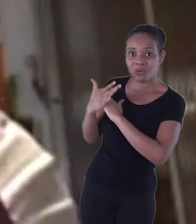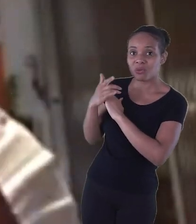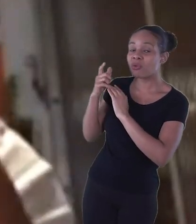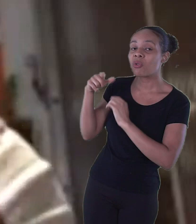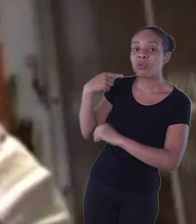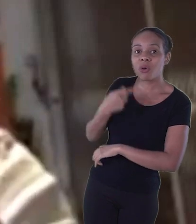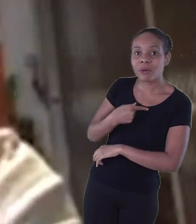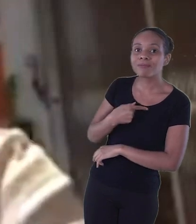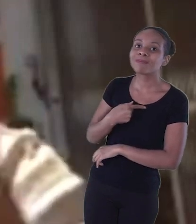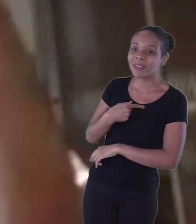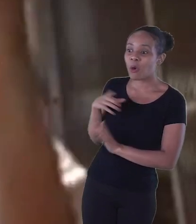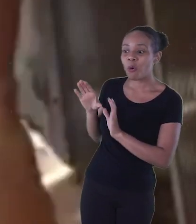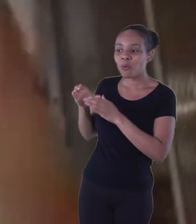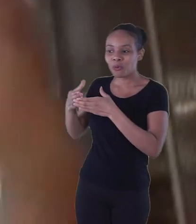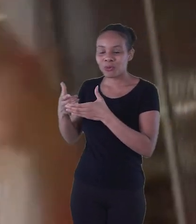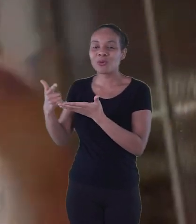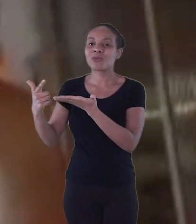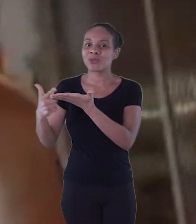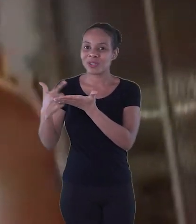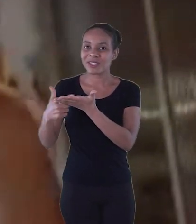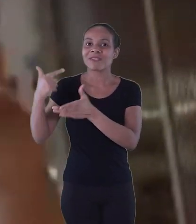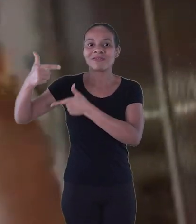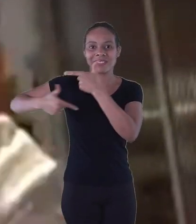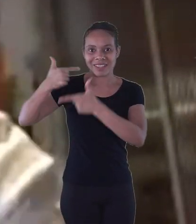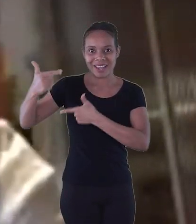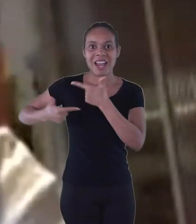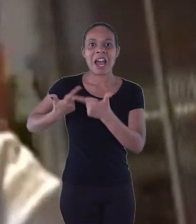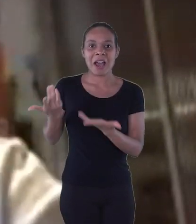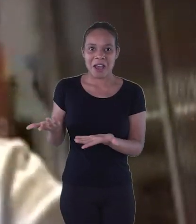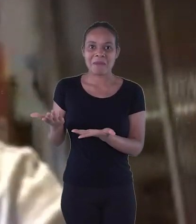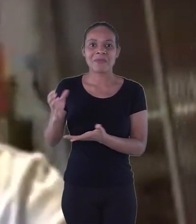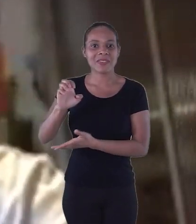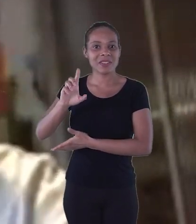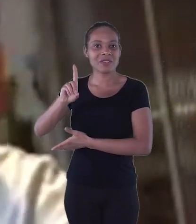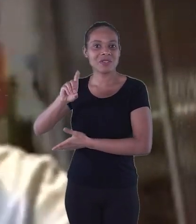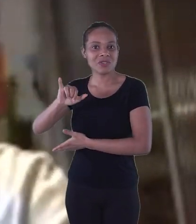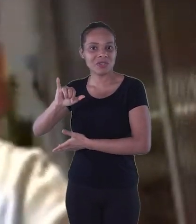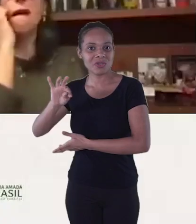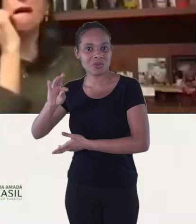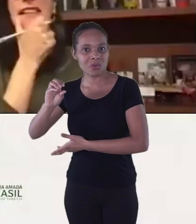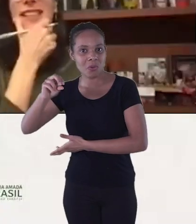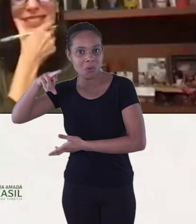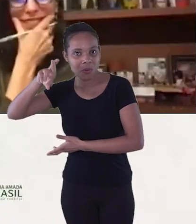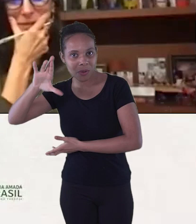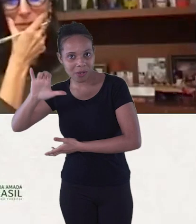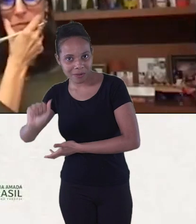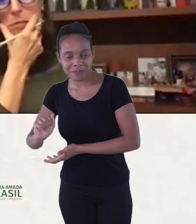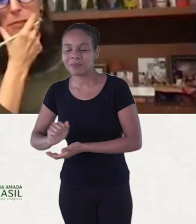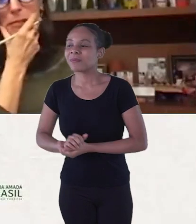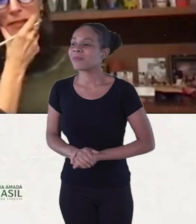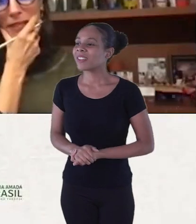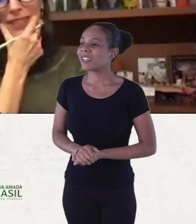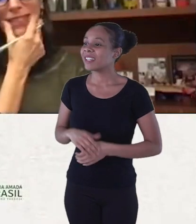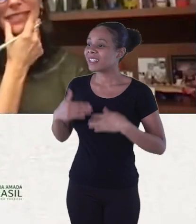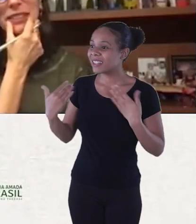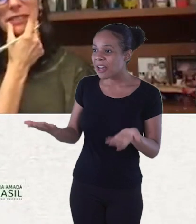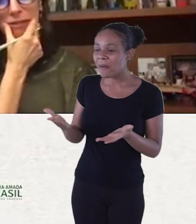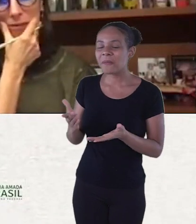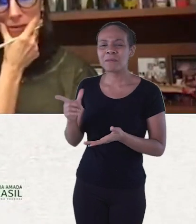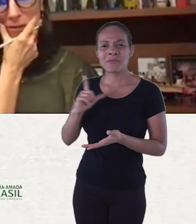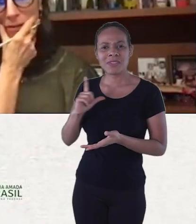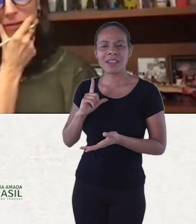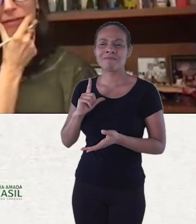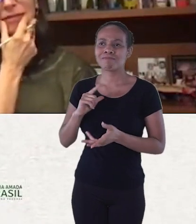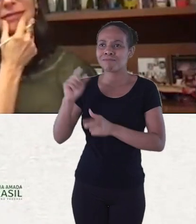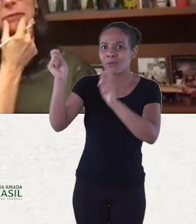gente, assim. Que falou, não, calma. Senão, como a Lili bem colocou, a gente teve 3 retratos que entraram no final, e essa